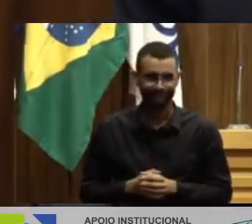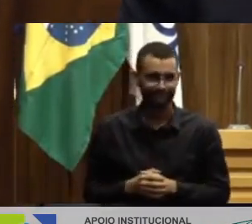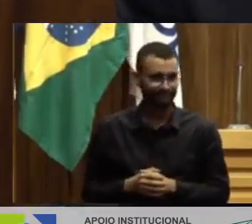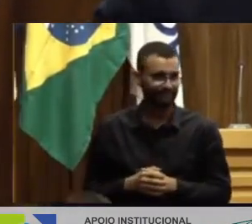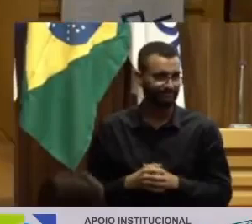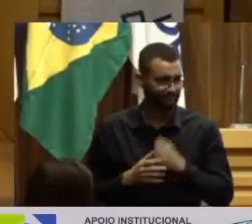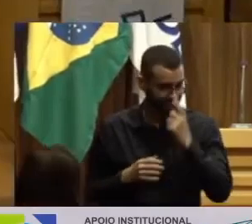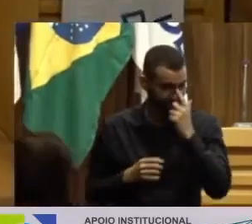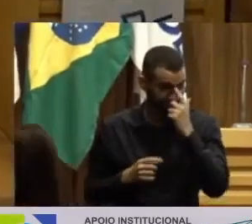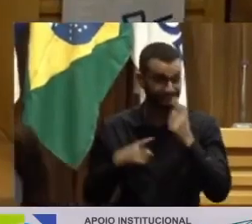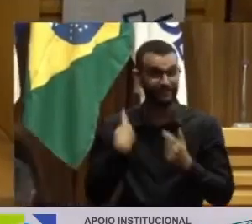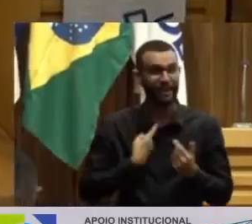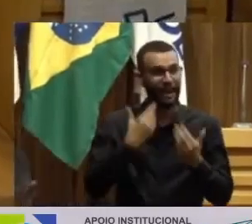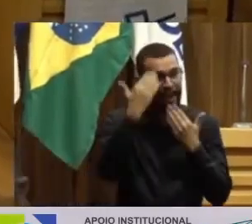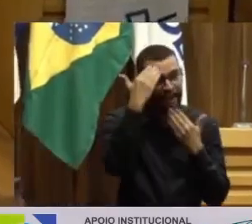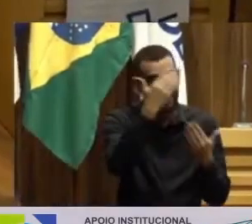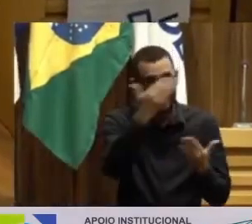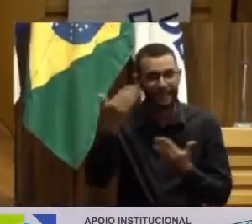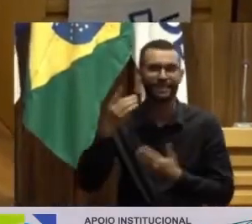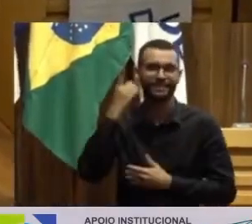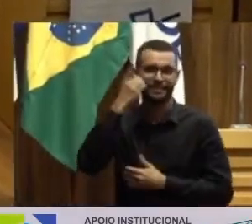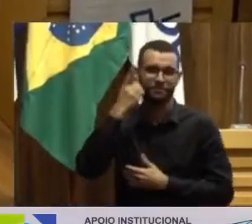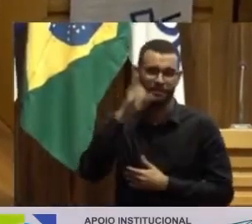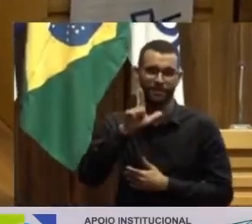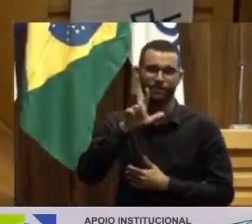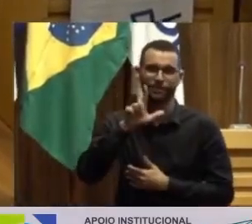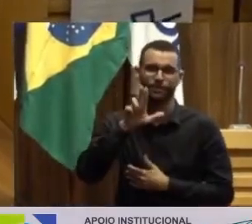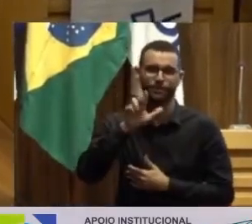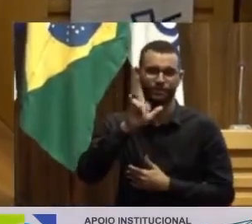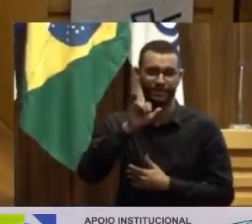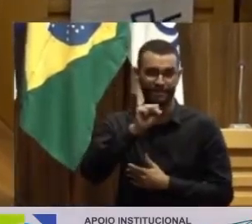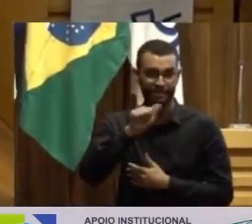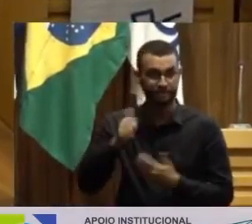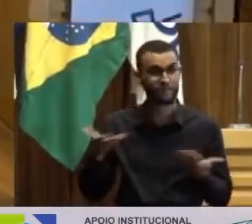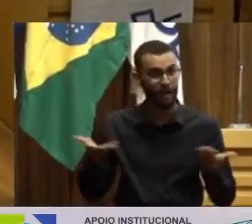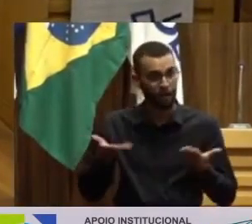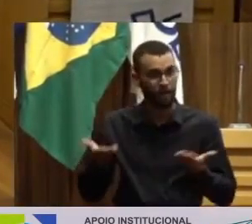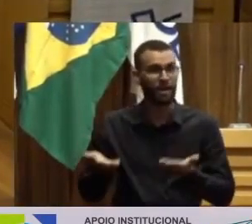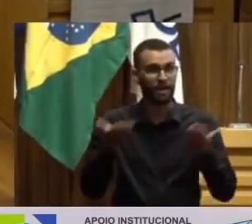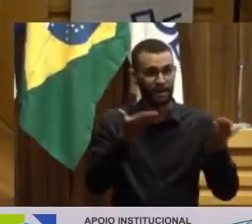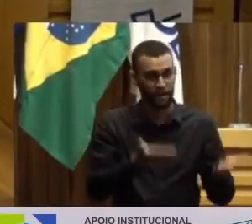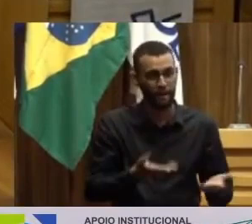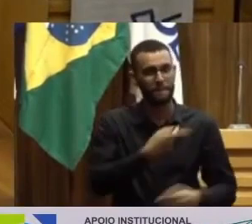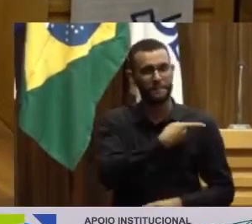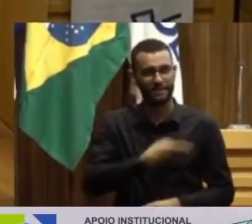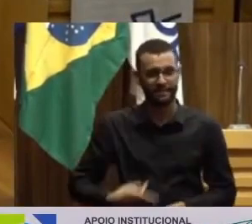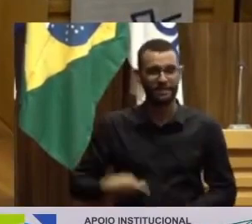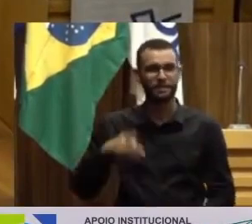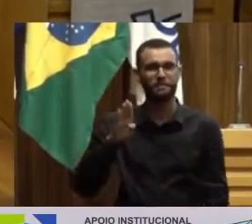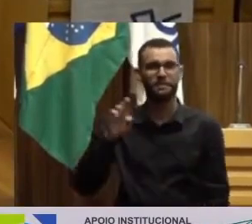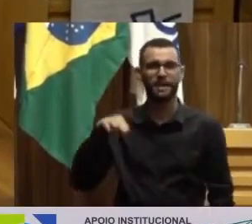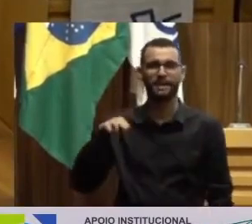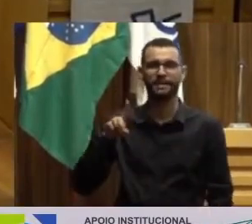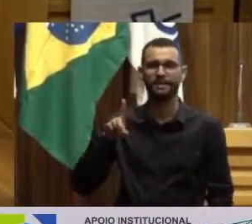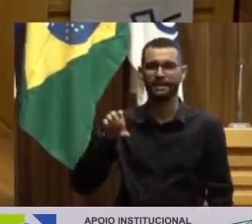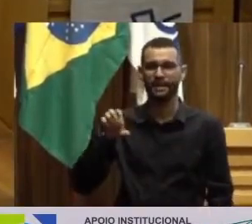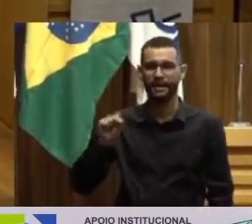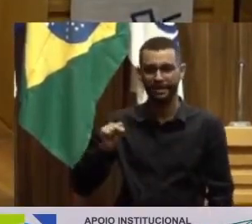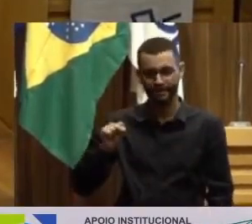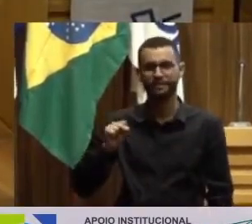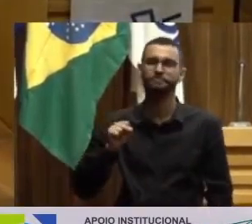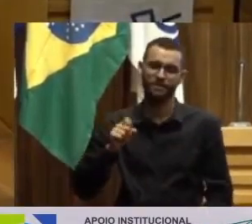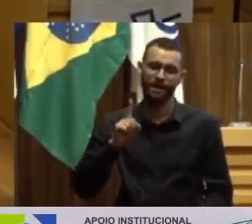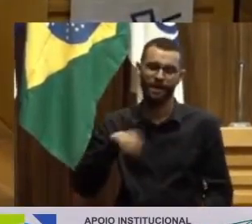Nossos agradecimentos à deputada Luísa Canziani. E agora ouviremos o presidente do BNDES, anfitrião deste encontro, o senhor